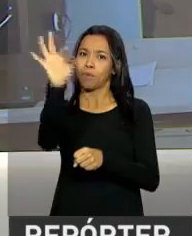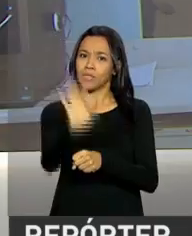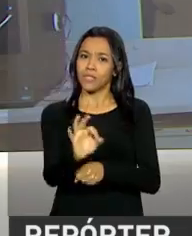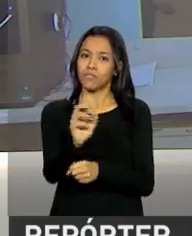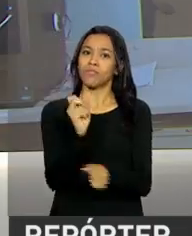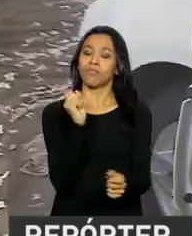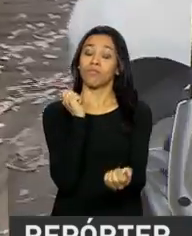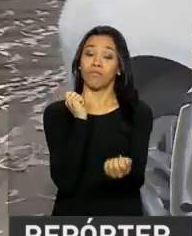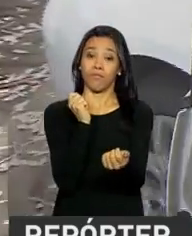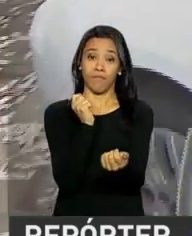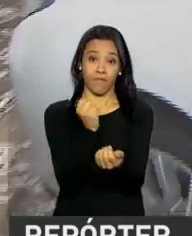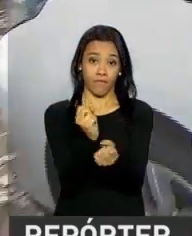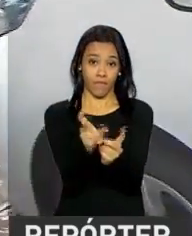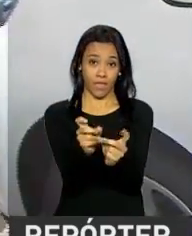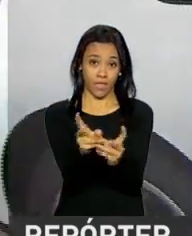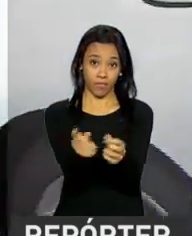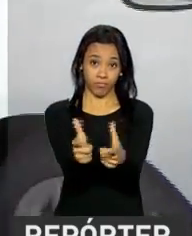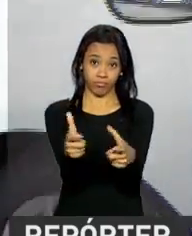vendas.